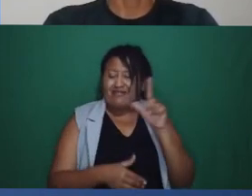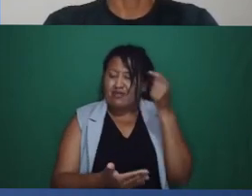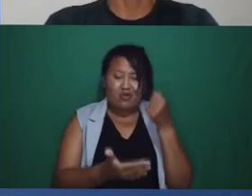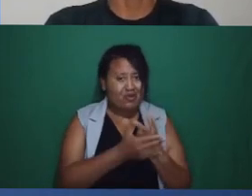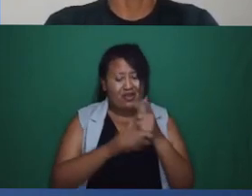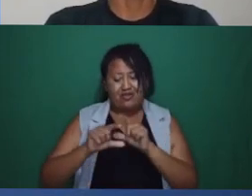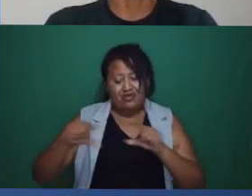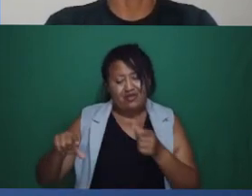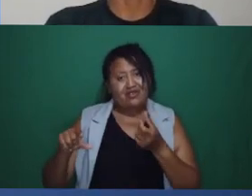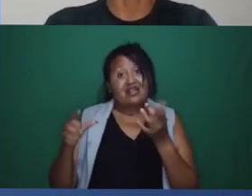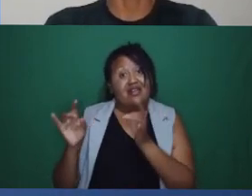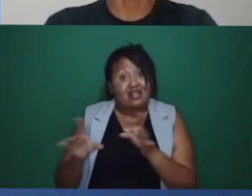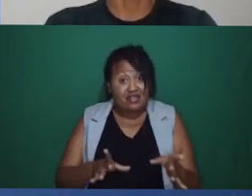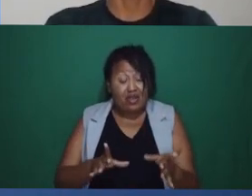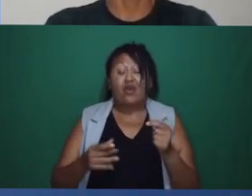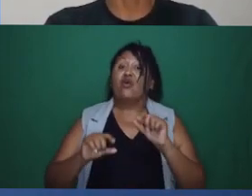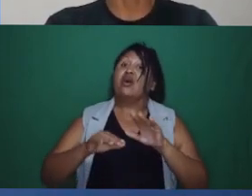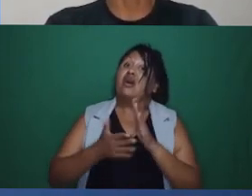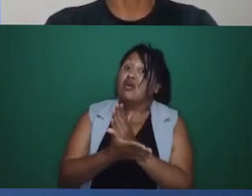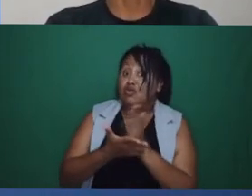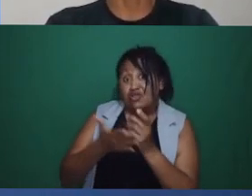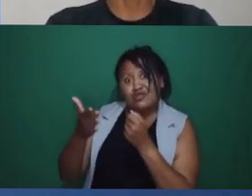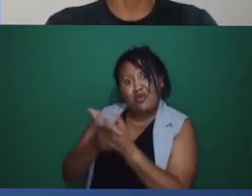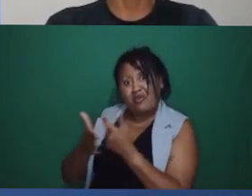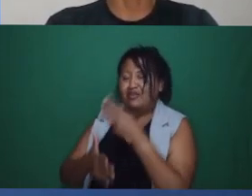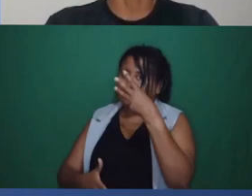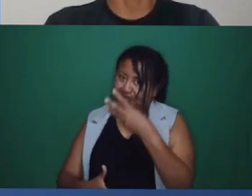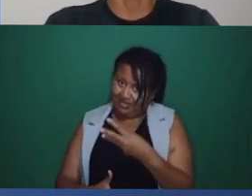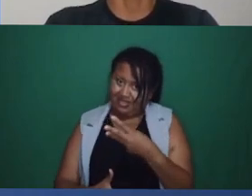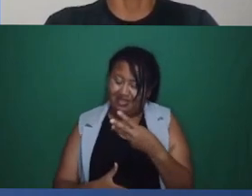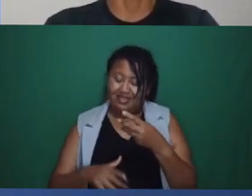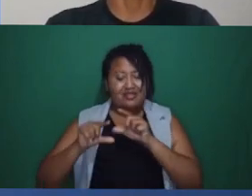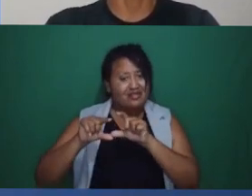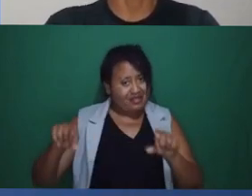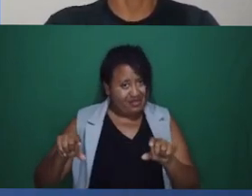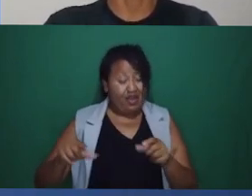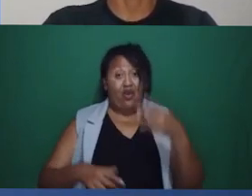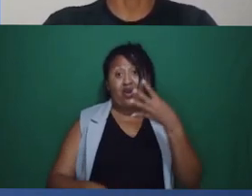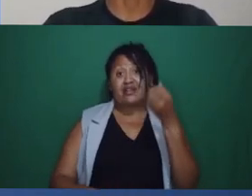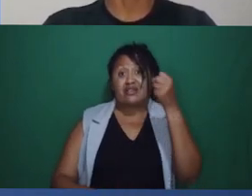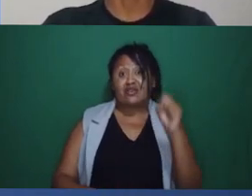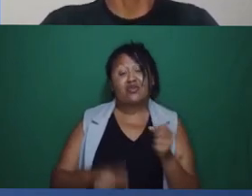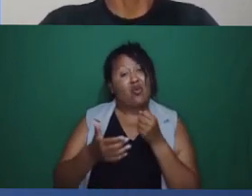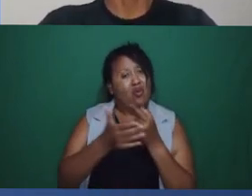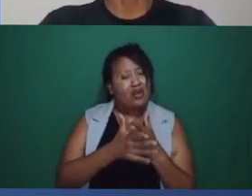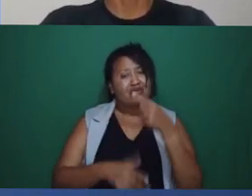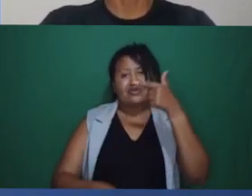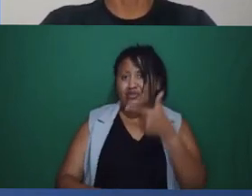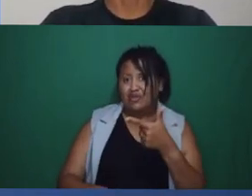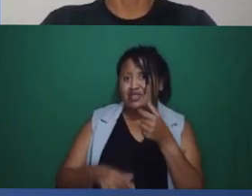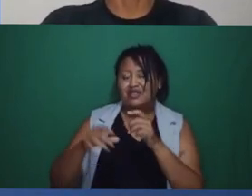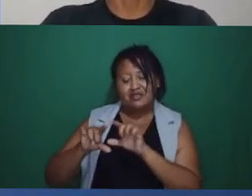compraram a rifa entre os que compraram alguns compraram três bilhetes 48 compraram dois bilhetes e